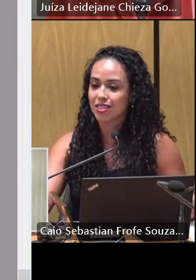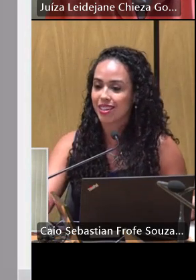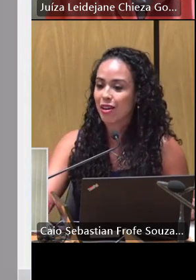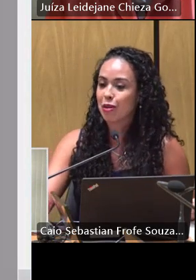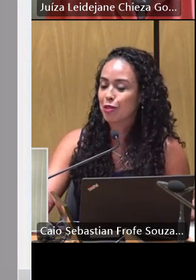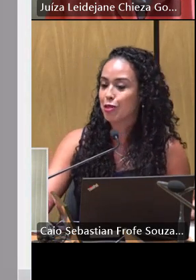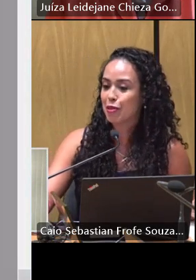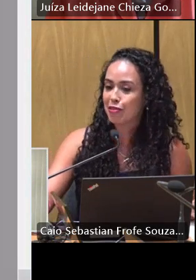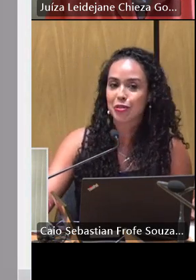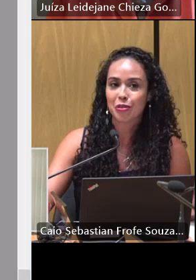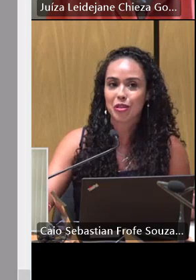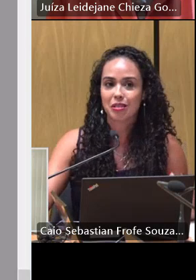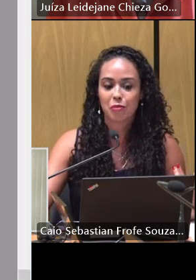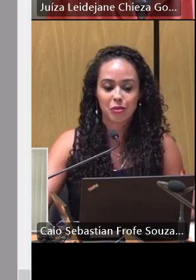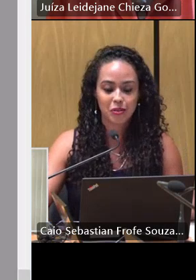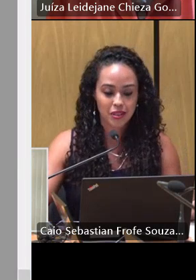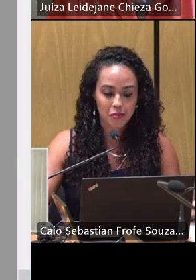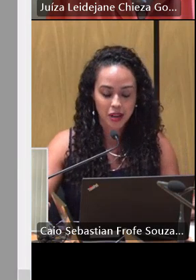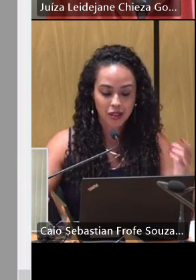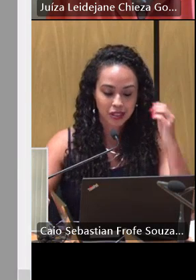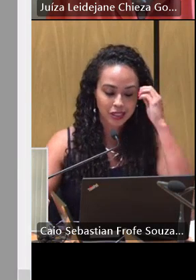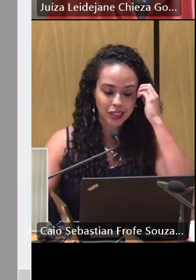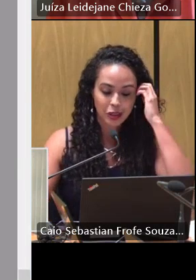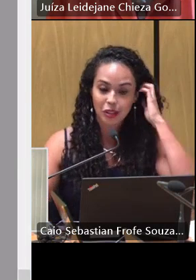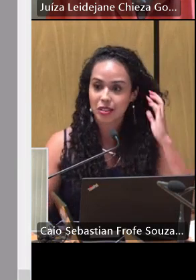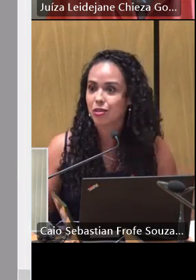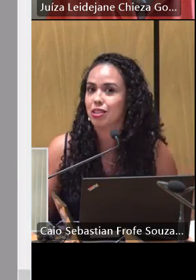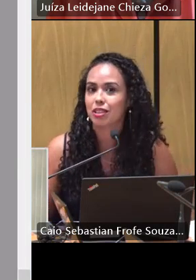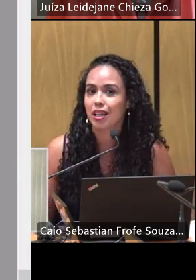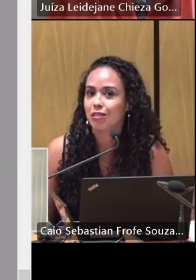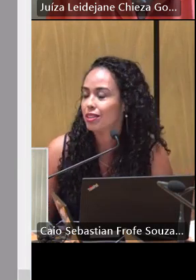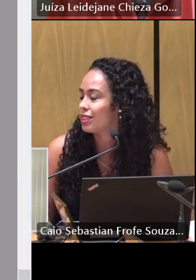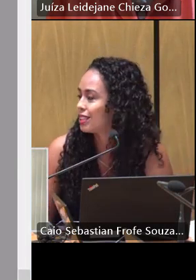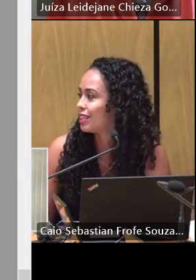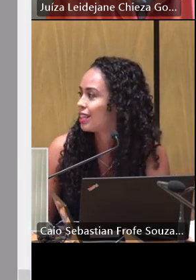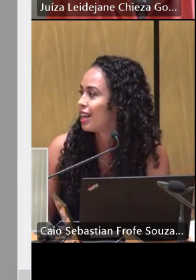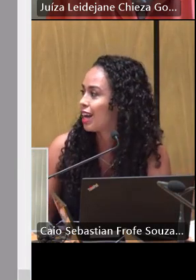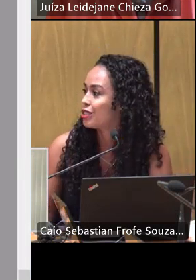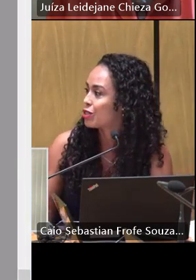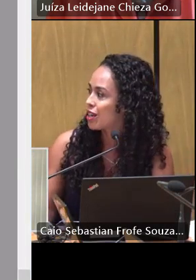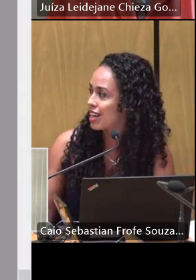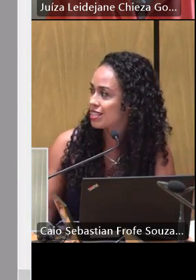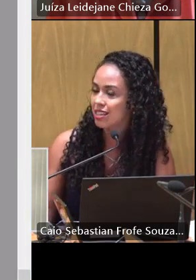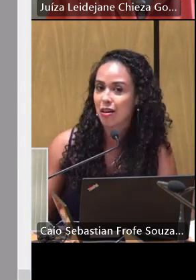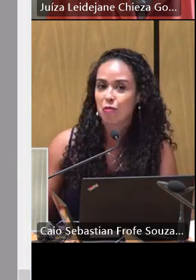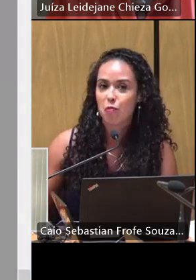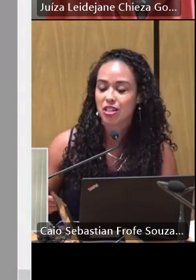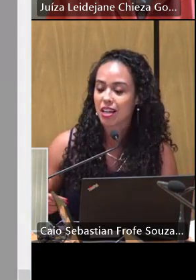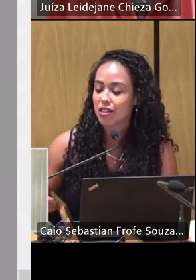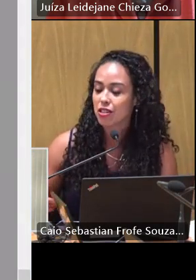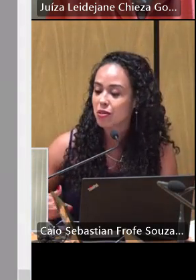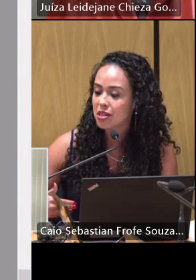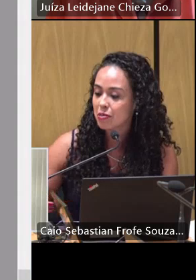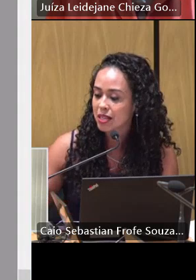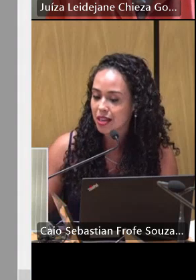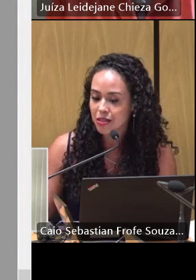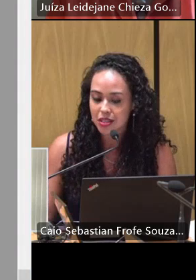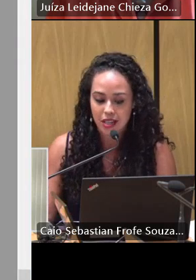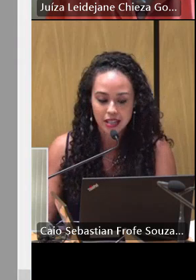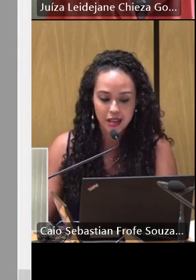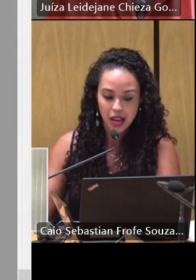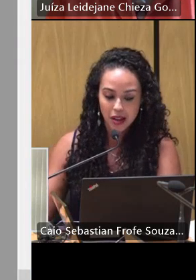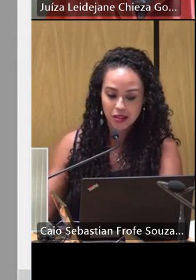quant os professores eu pergunto também quantas quantos autores negros a gente lê a gente conhece por mais que tenha tido todo esse passado